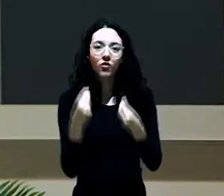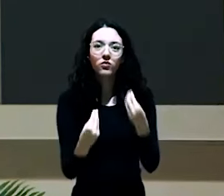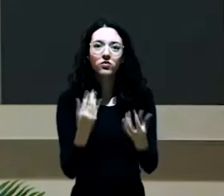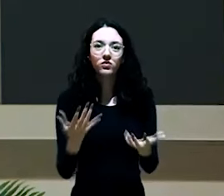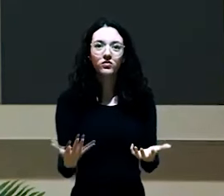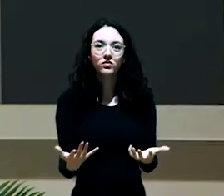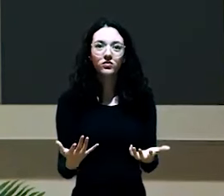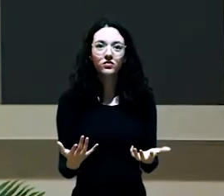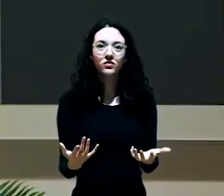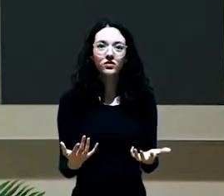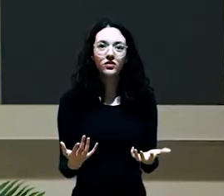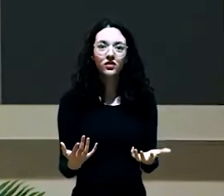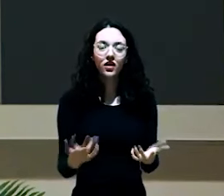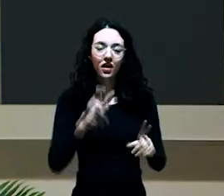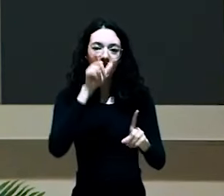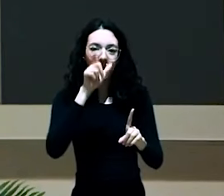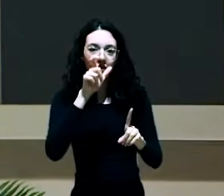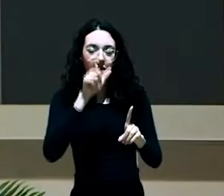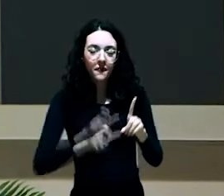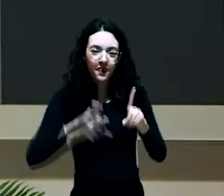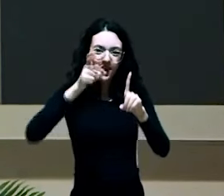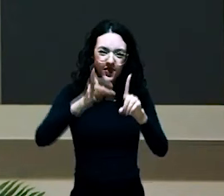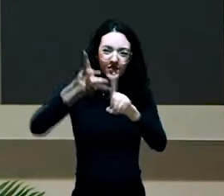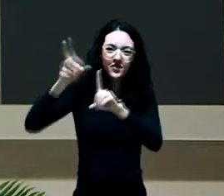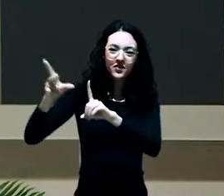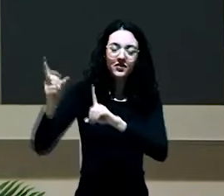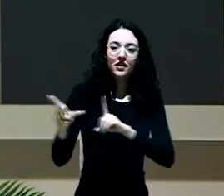Tem vida nessa vaca de Jacó?